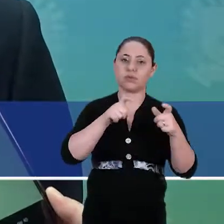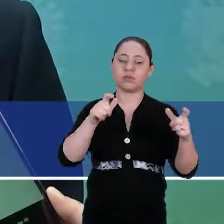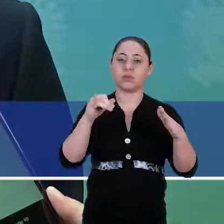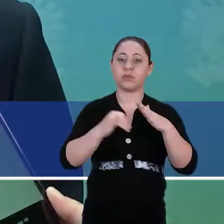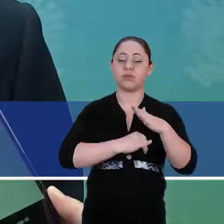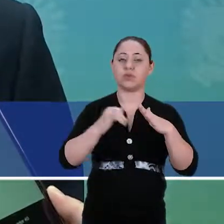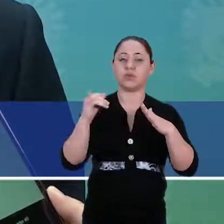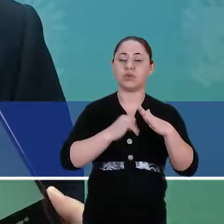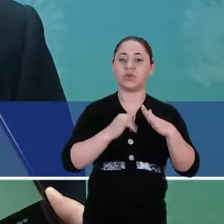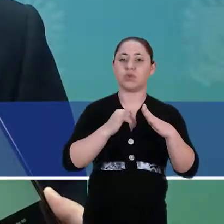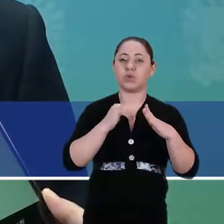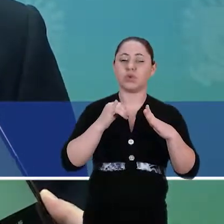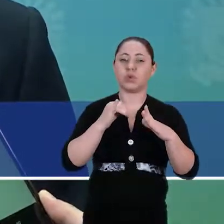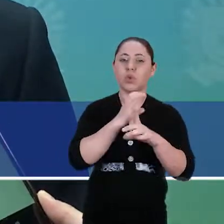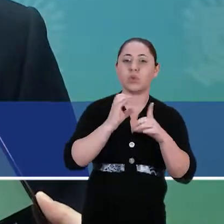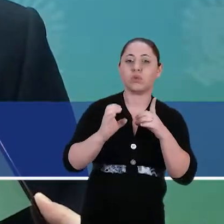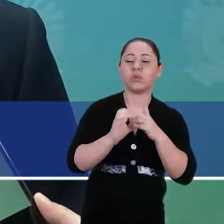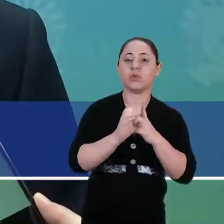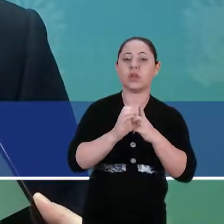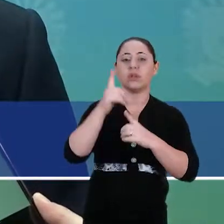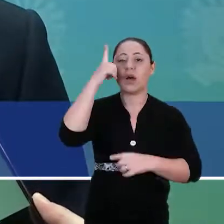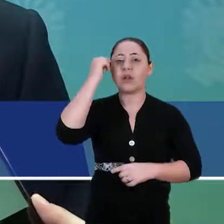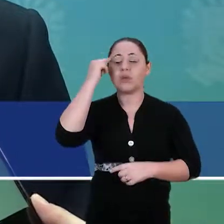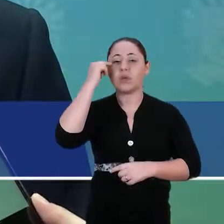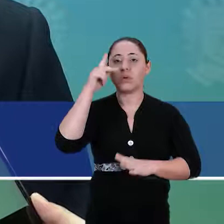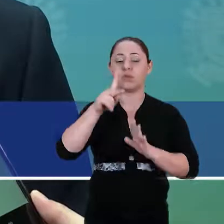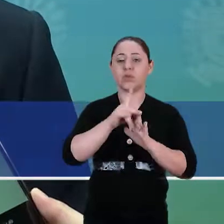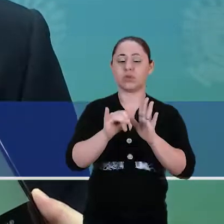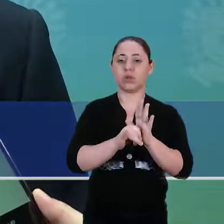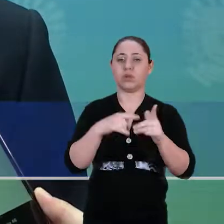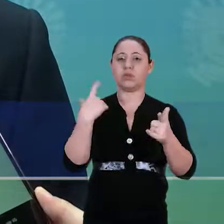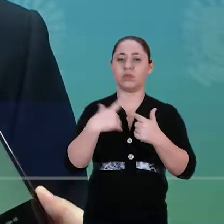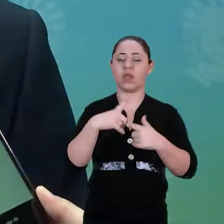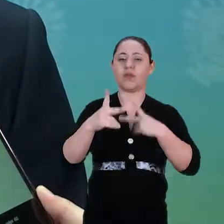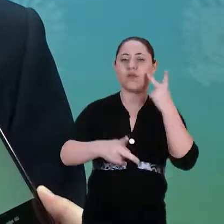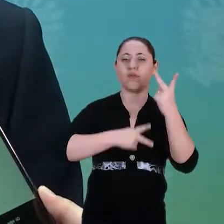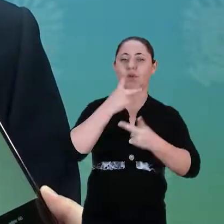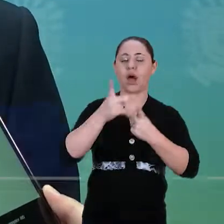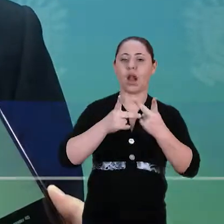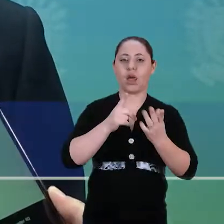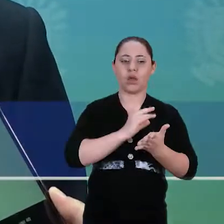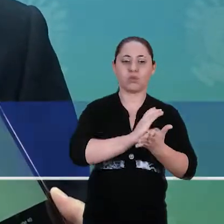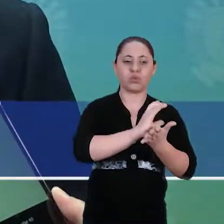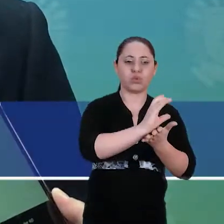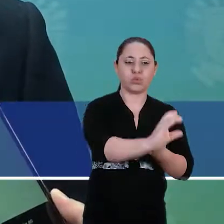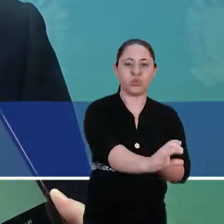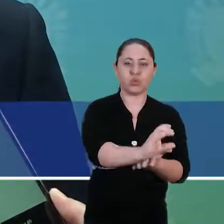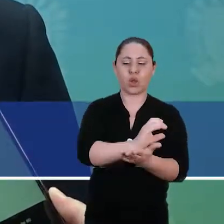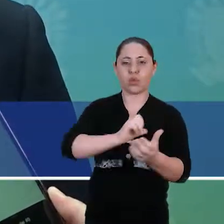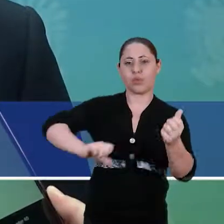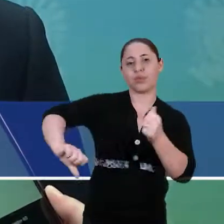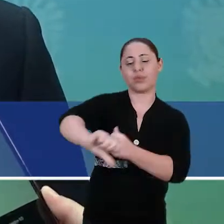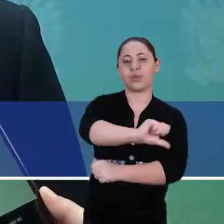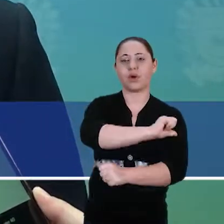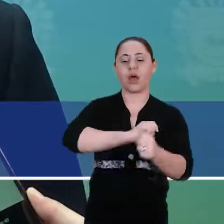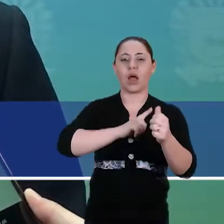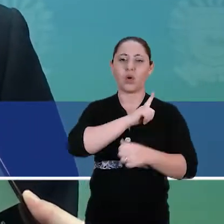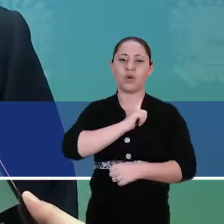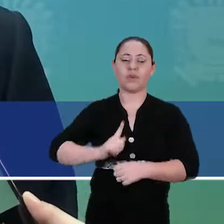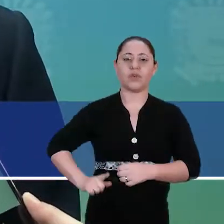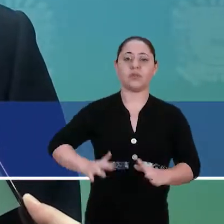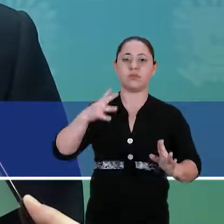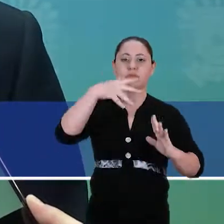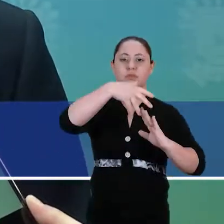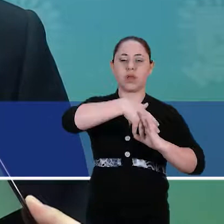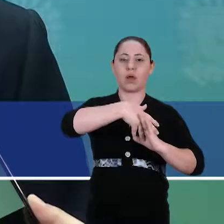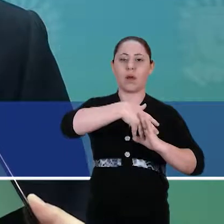das entidades da comunidade acadêmica com esse programa, porque ele fala em transferir a gestão, a governança da